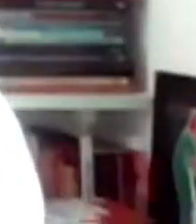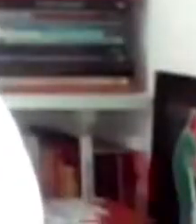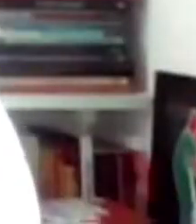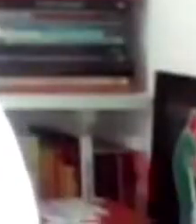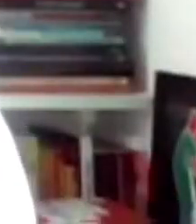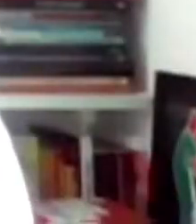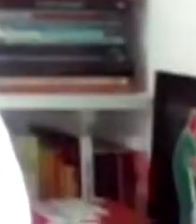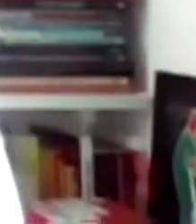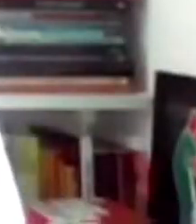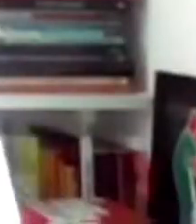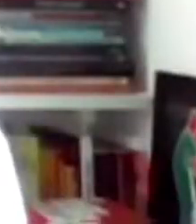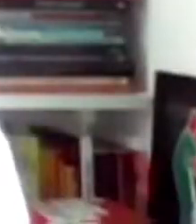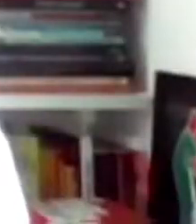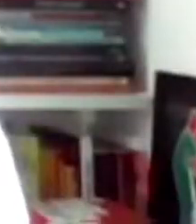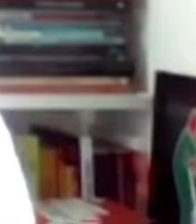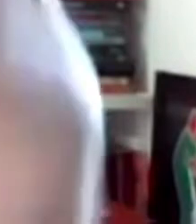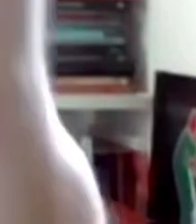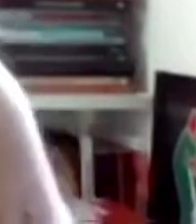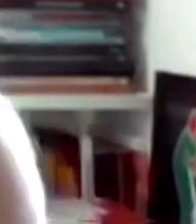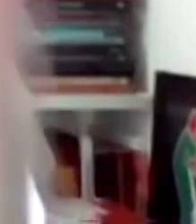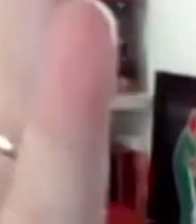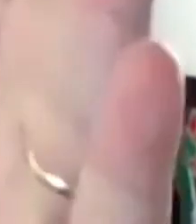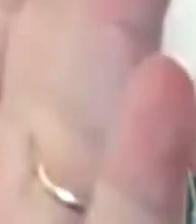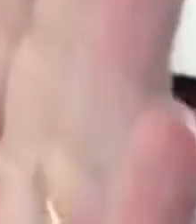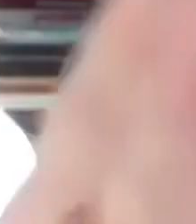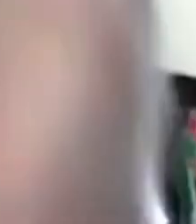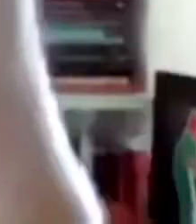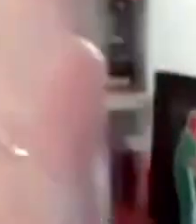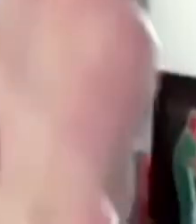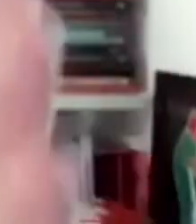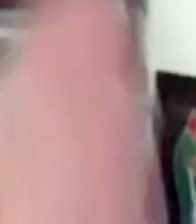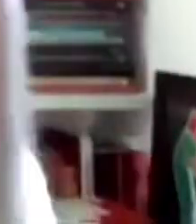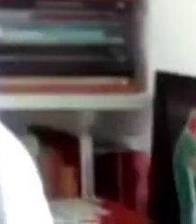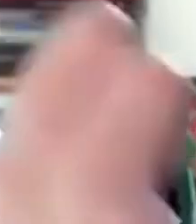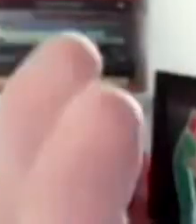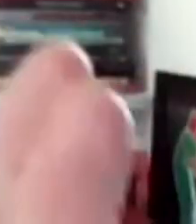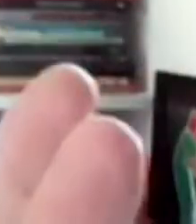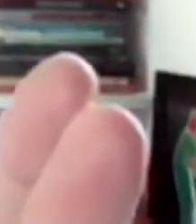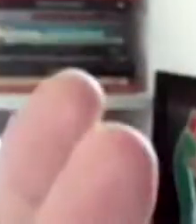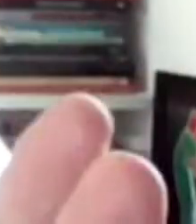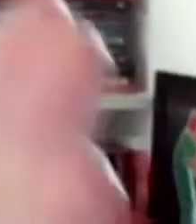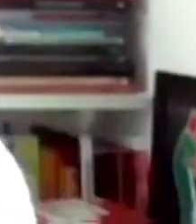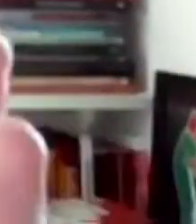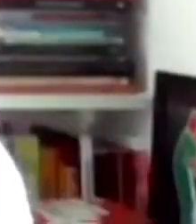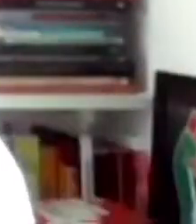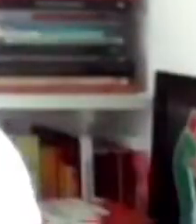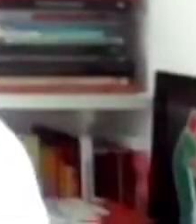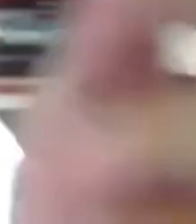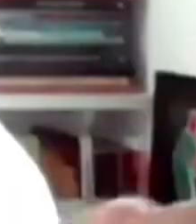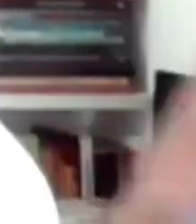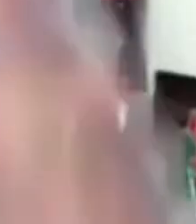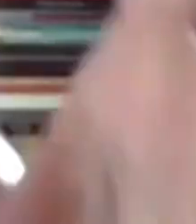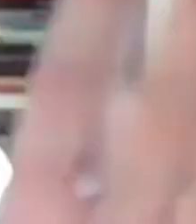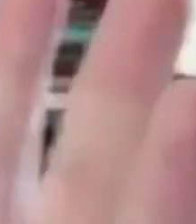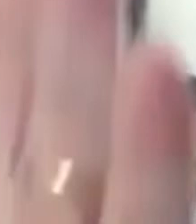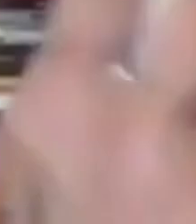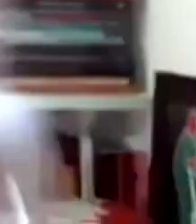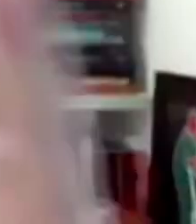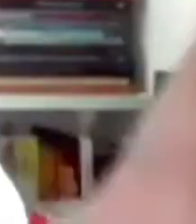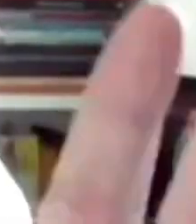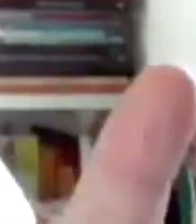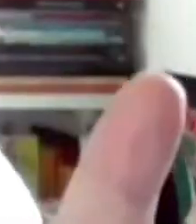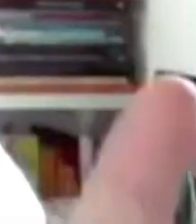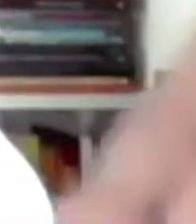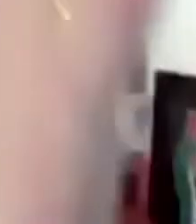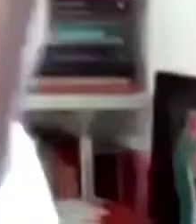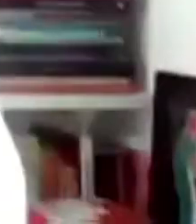cumprir o que a legislação foi dar conta, de que garante a função. Tendo a função, eu tenho a obrigação principal reconhecida, que antigamente era chamado de